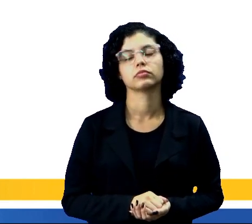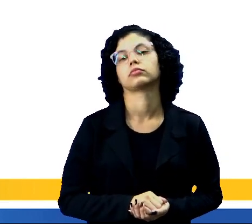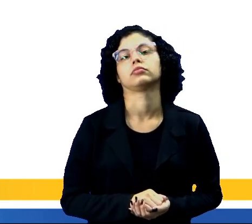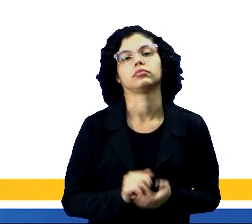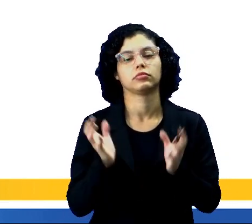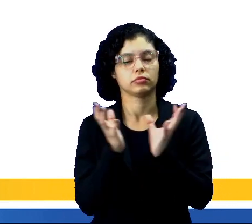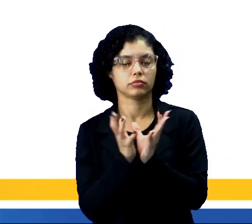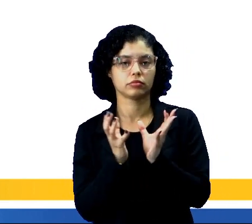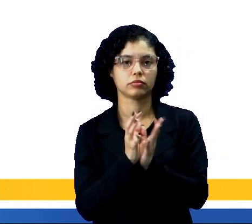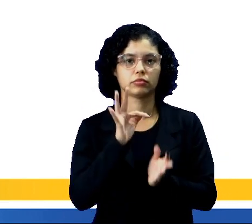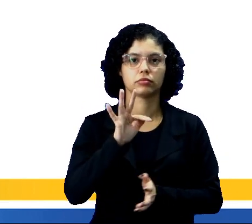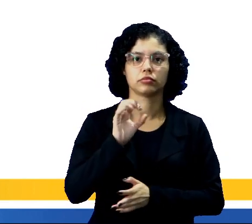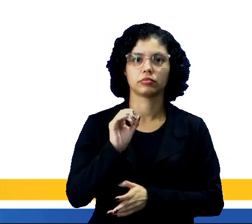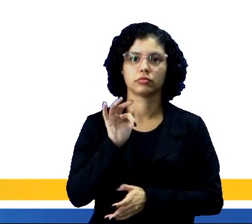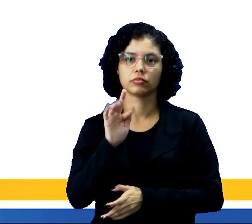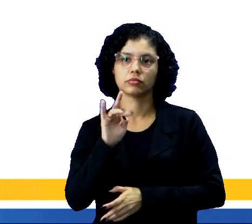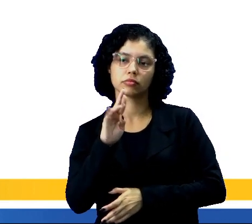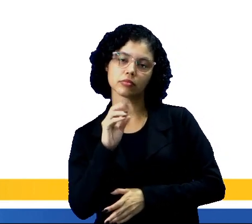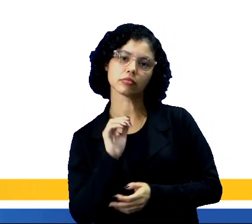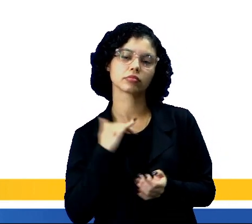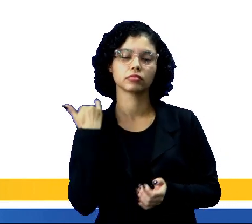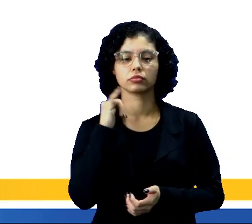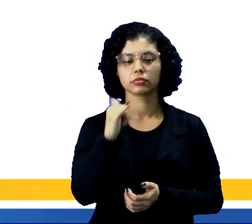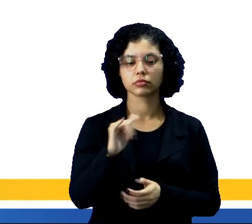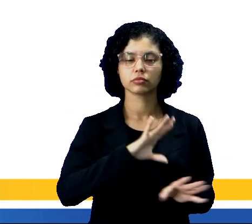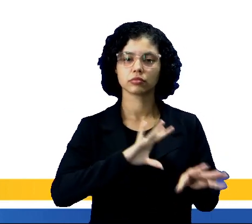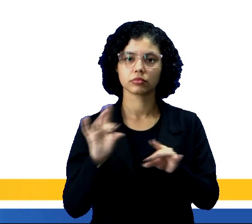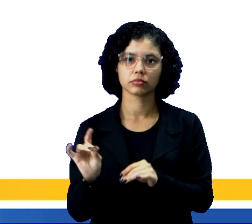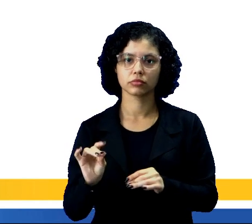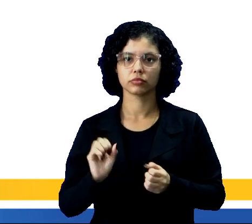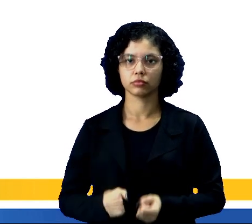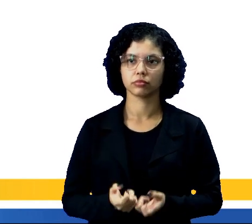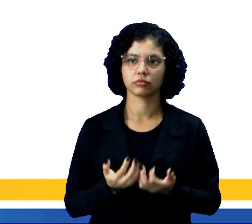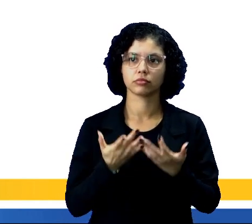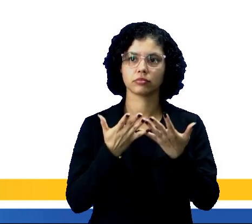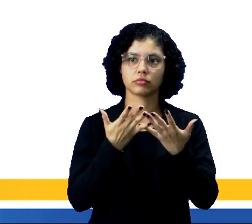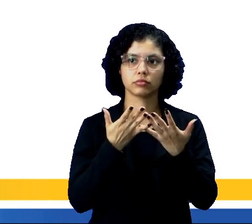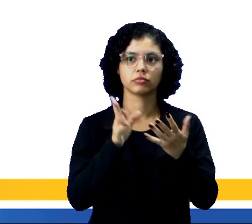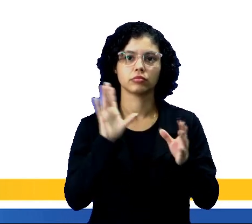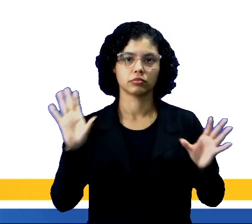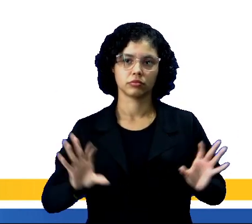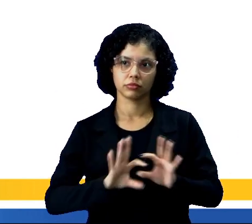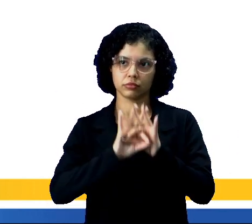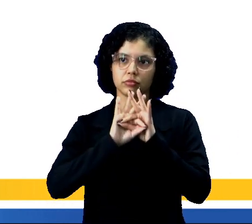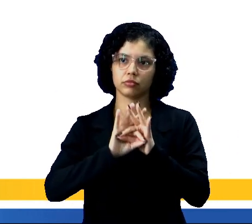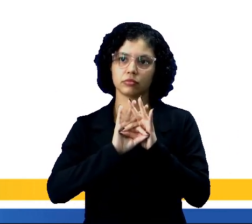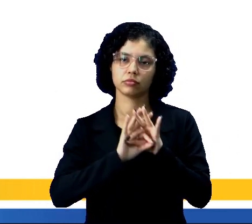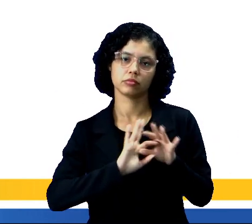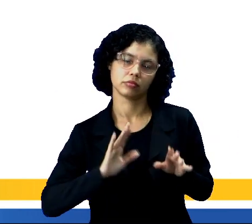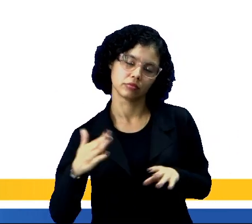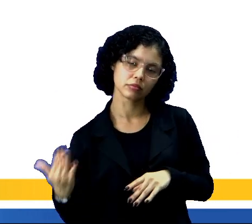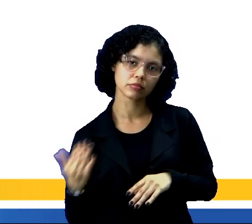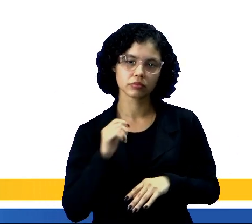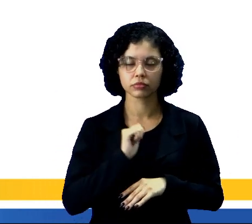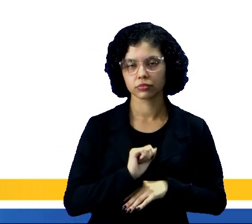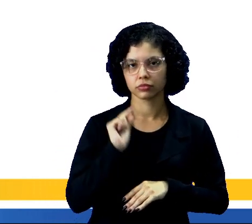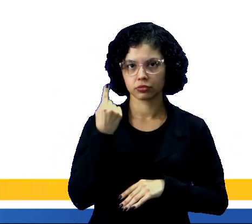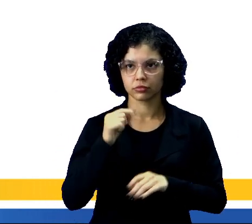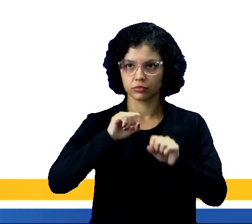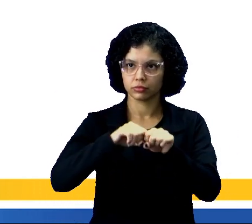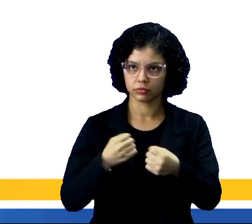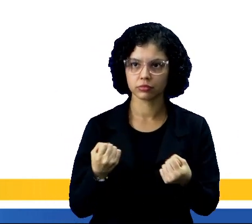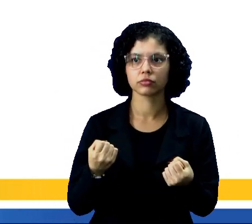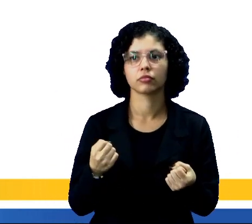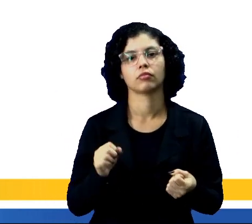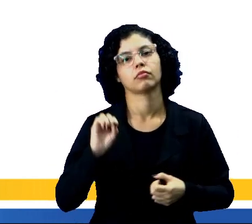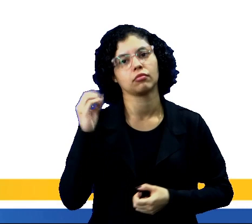elas são grupos fosfato. A energia, ela vai estar acumulada nessa ligação de fosfato. Quando uma energia se